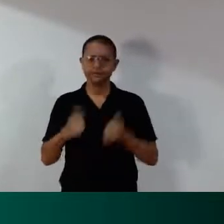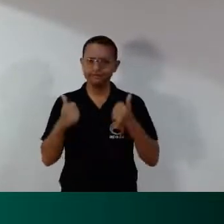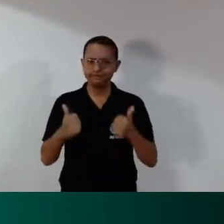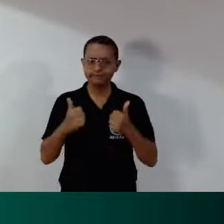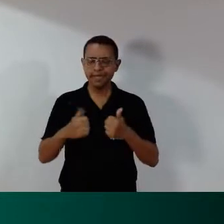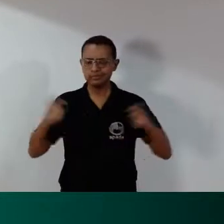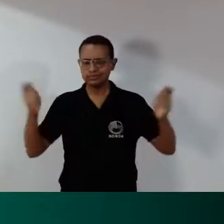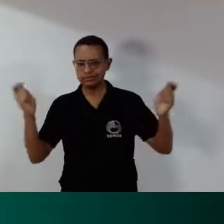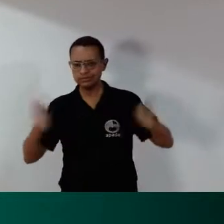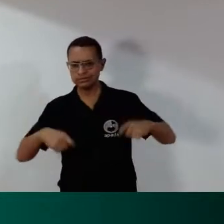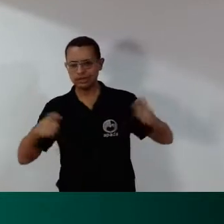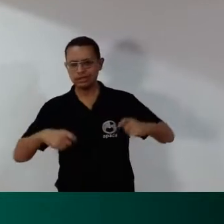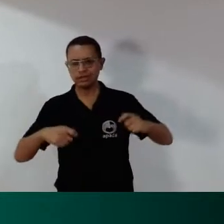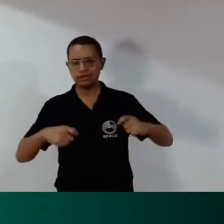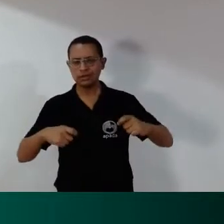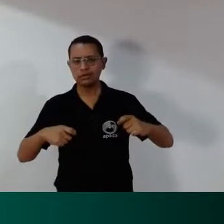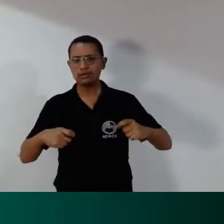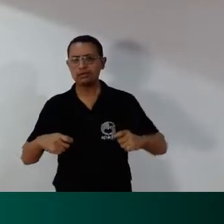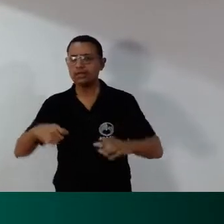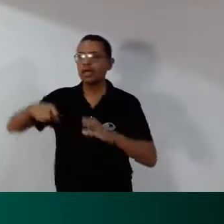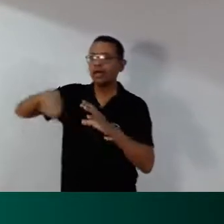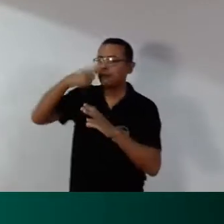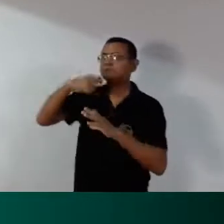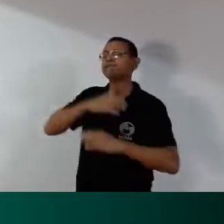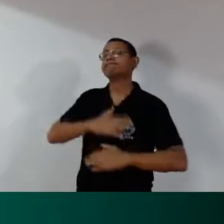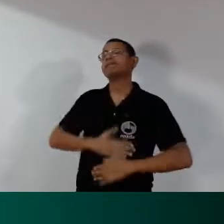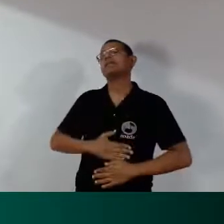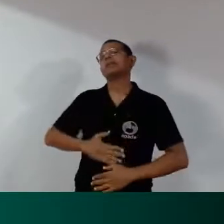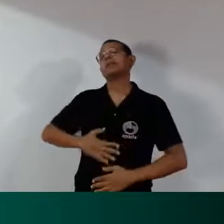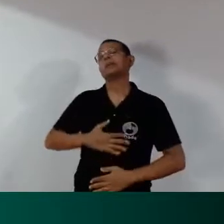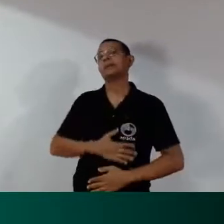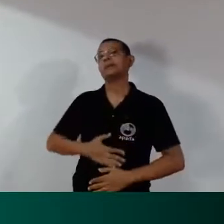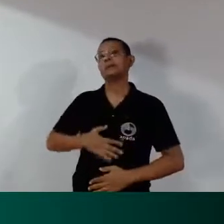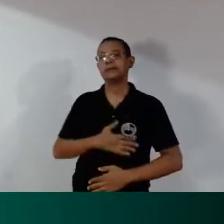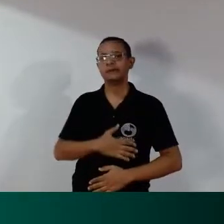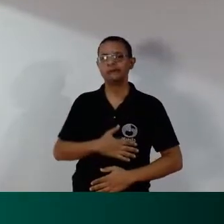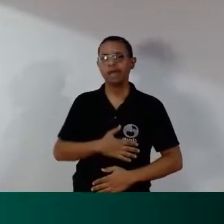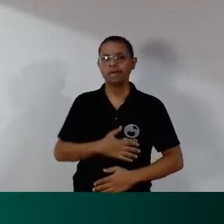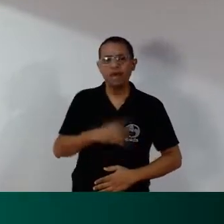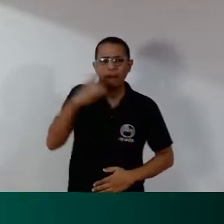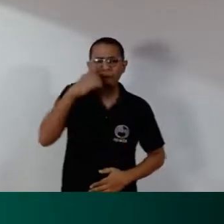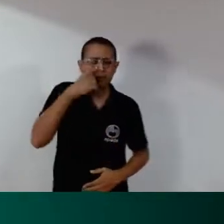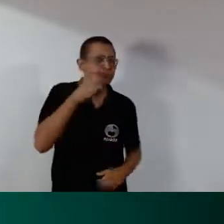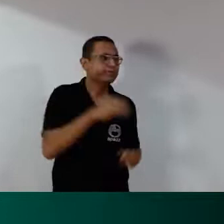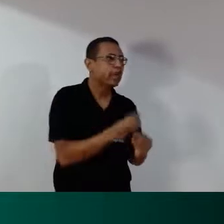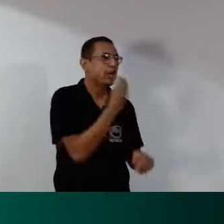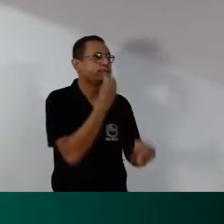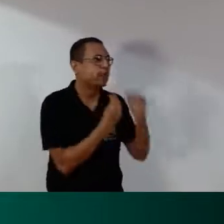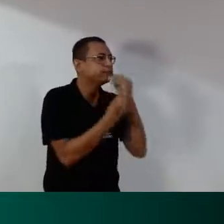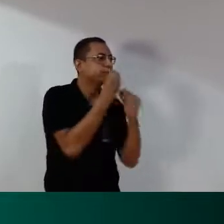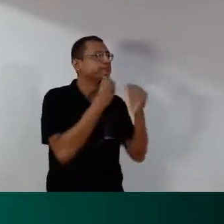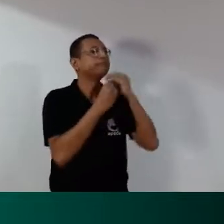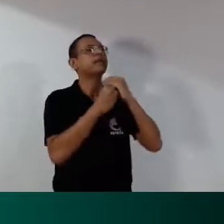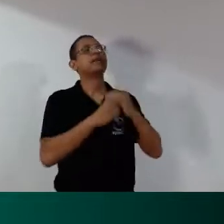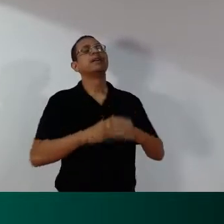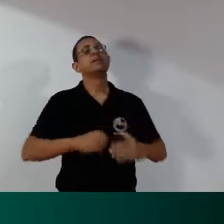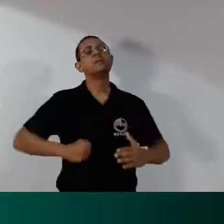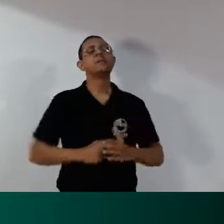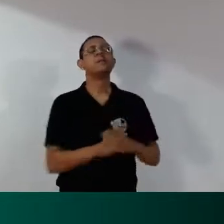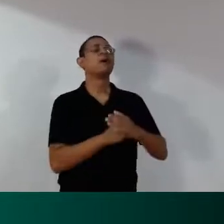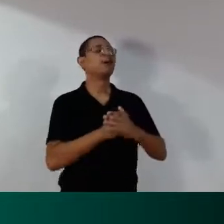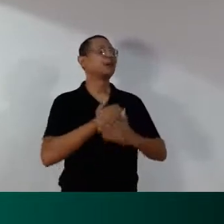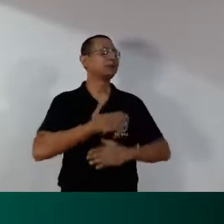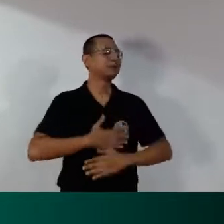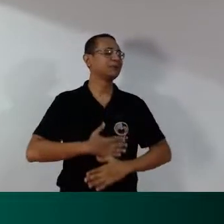você ter a sensação de estar com bucho cheio né né como um pacote recheado que vai lhe deixará satisfeito mesmo com